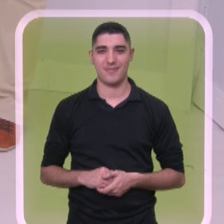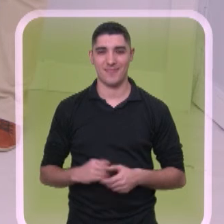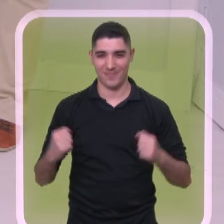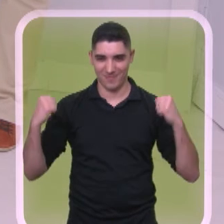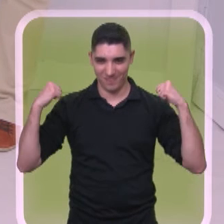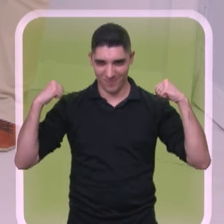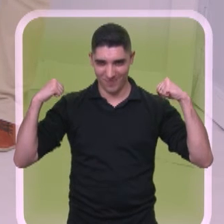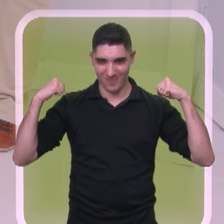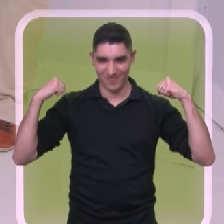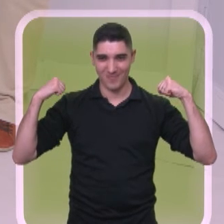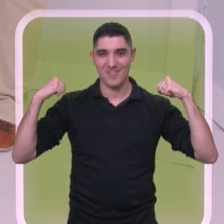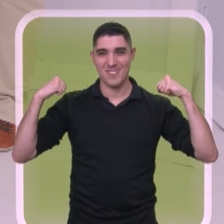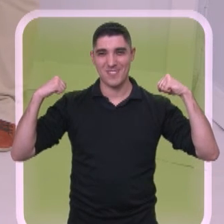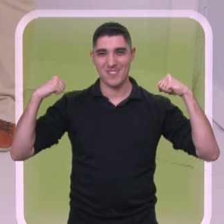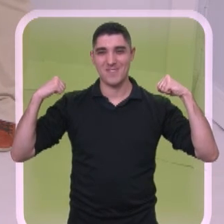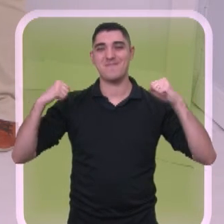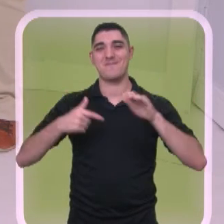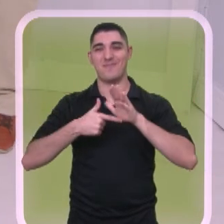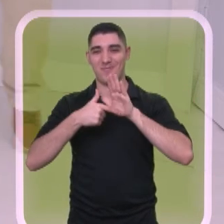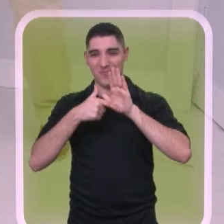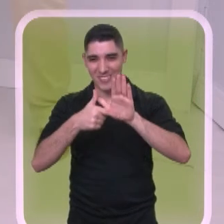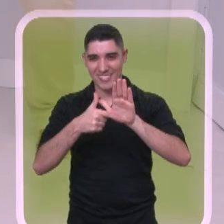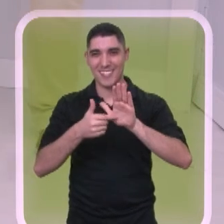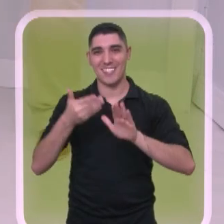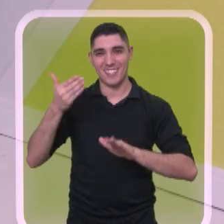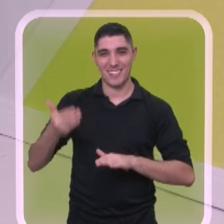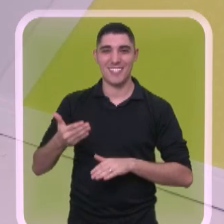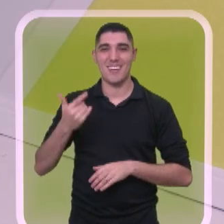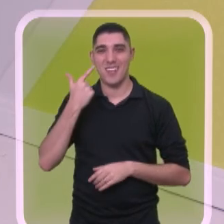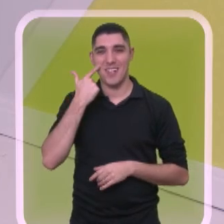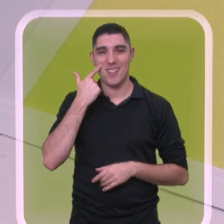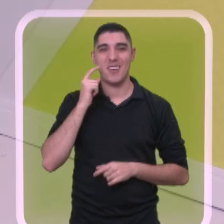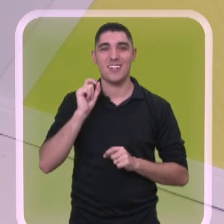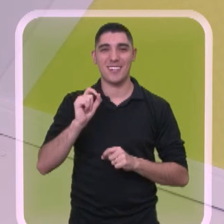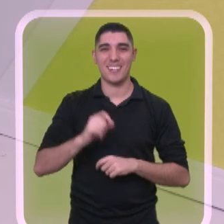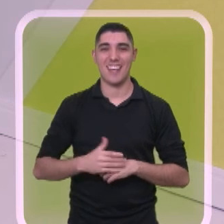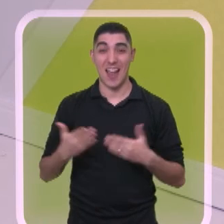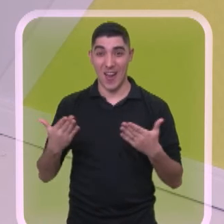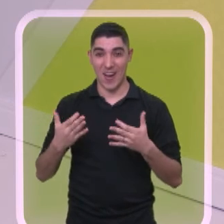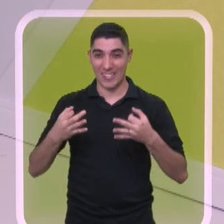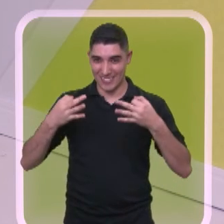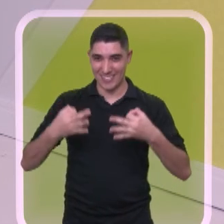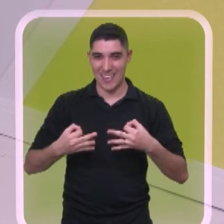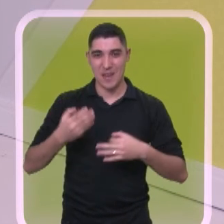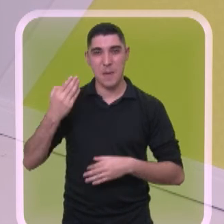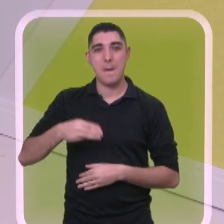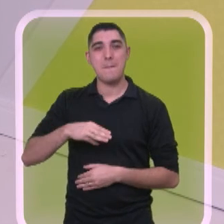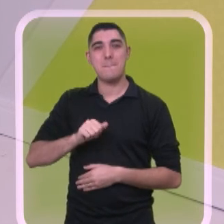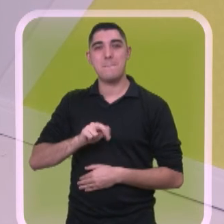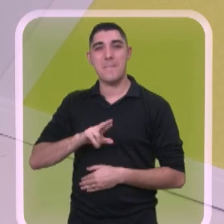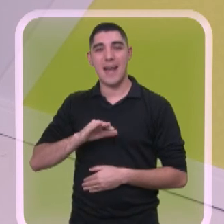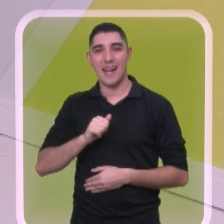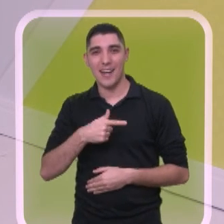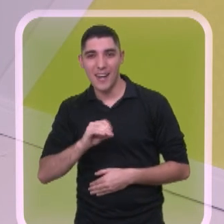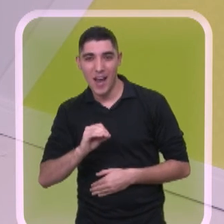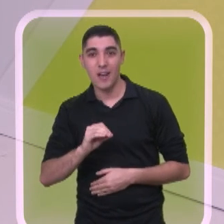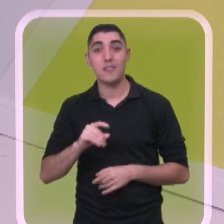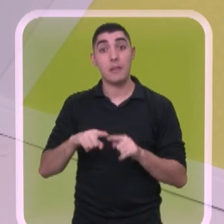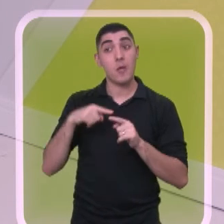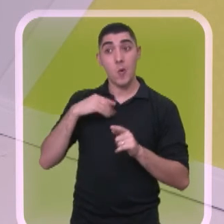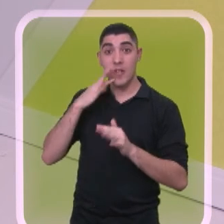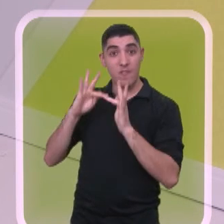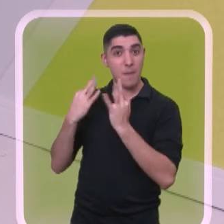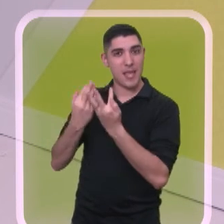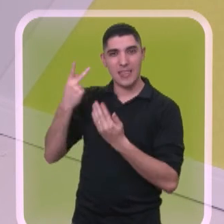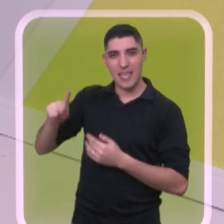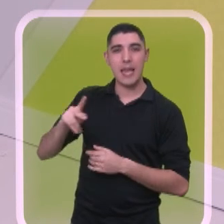Em homenagem ao Marcão. Aqui, Marcão. Marcão, vamos aqui, agora nessa aqui, vai, vamos sério. Marcão, sorte pra você. Aliás, eu conheço a família do Marcão inteiro.